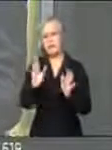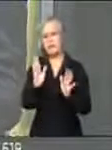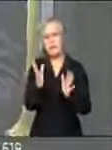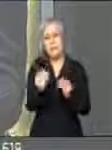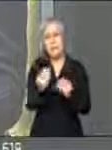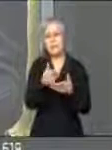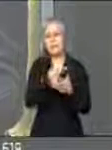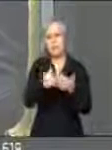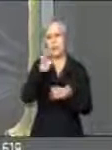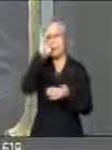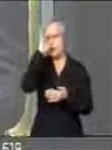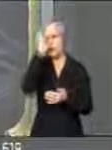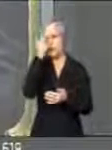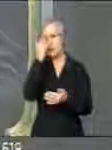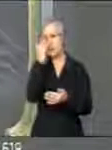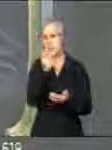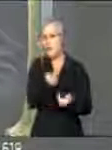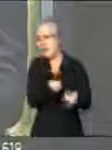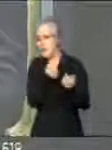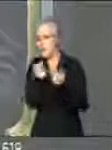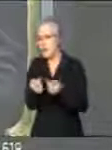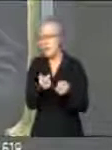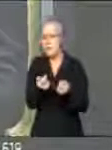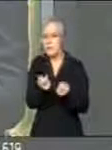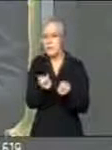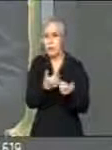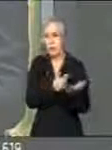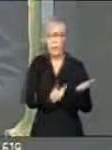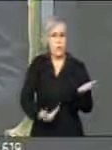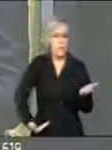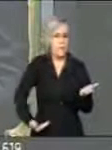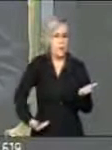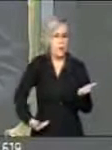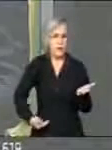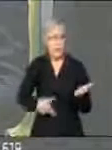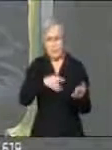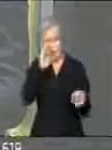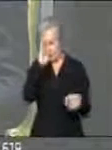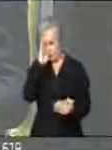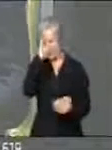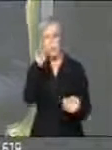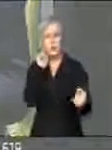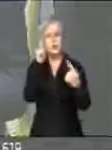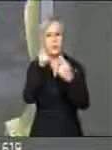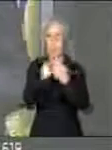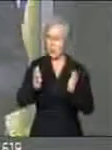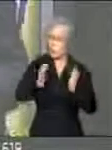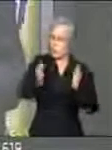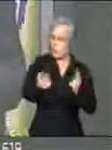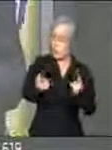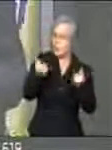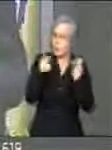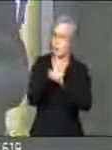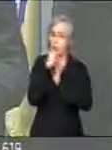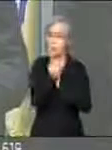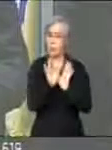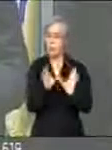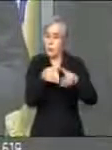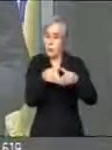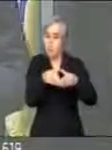de um governo que privilegiou o fortalecimento de um partido em detrimento do